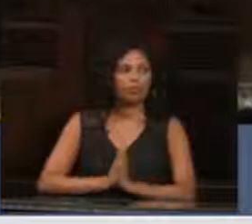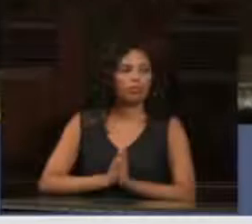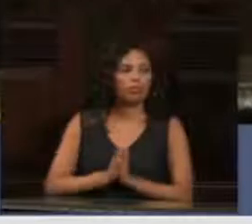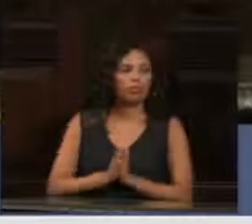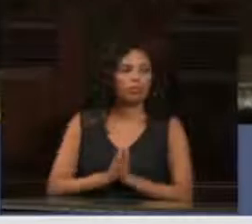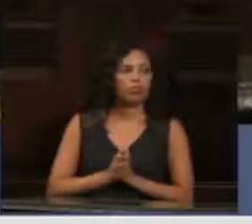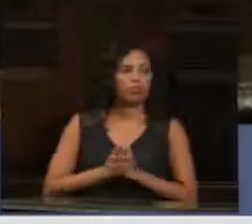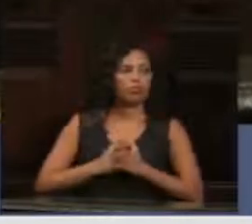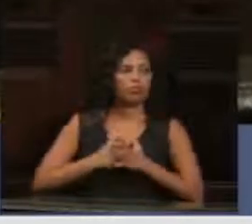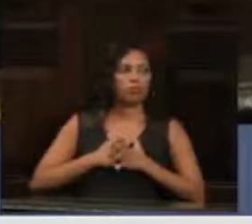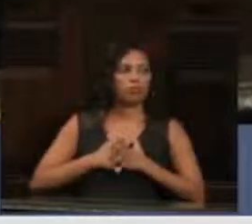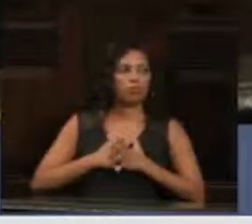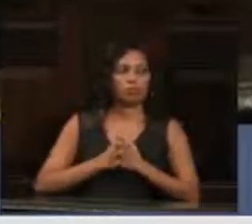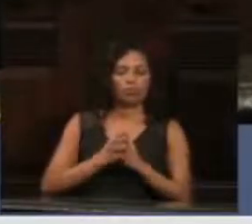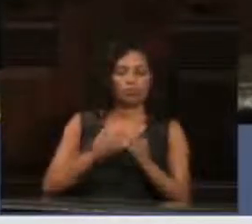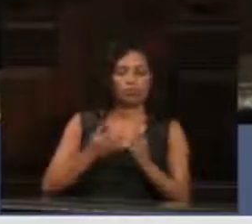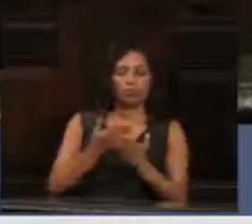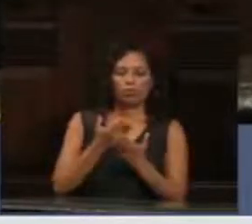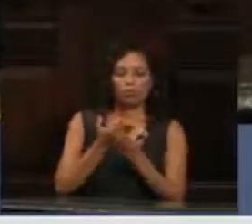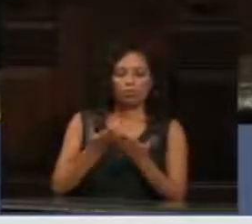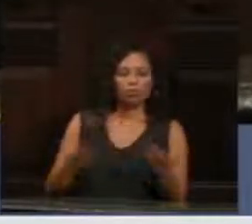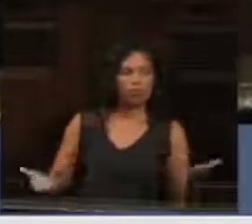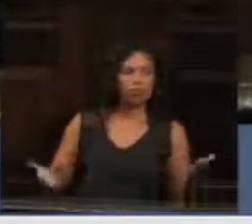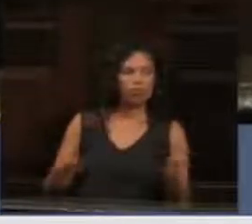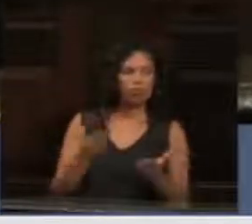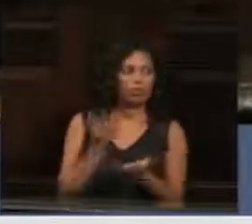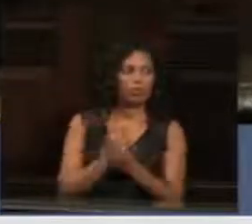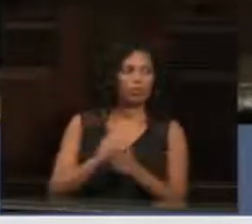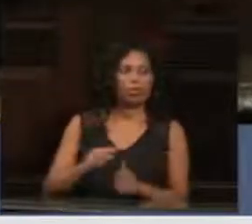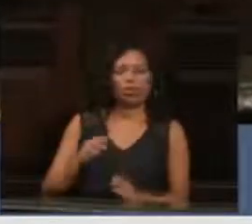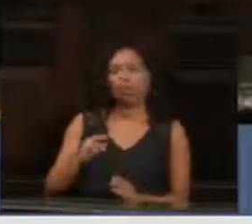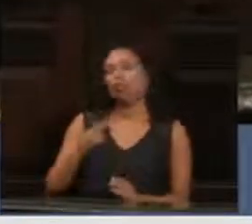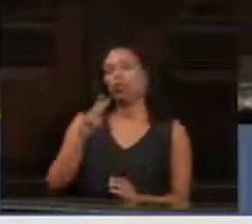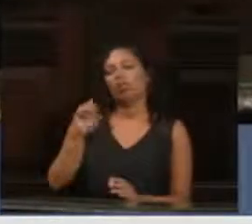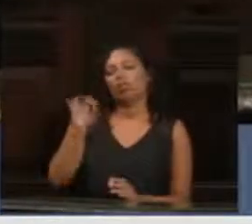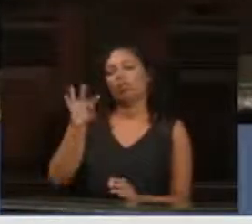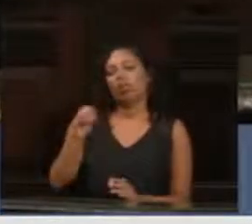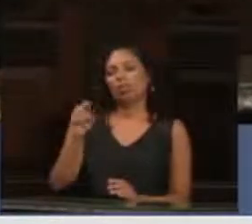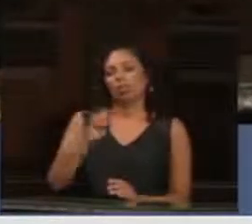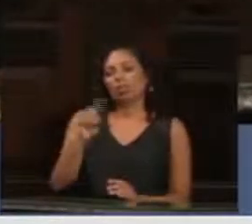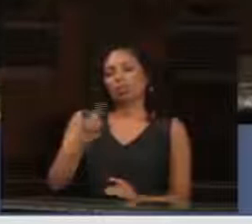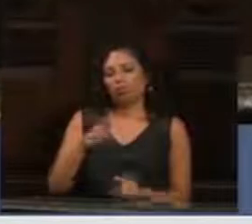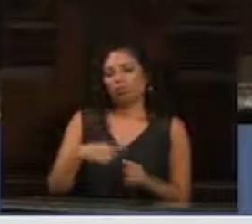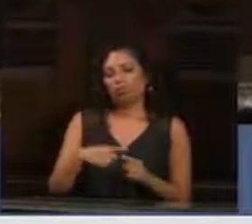que não derrubassem aquele veto, que no entendimento do deputado Márcio Pacheco,